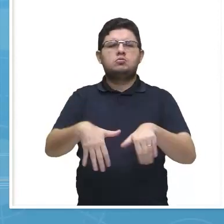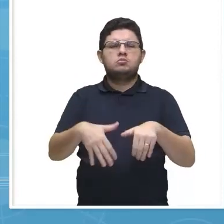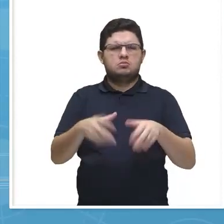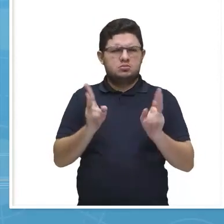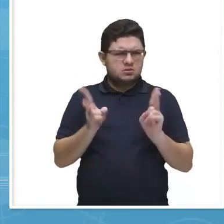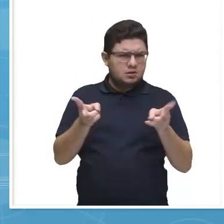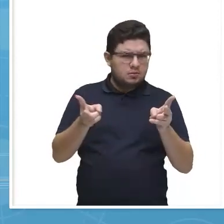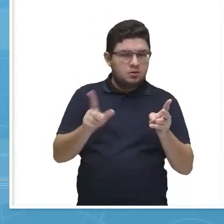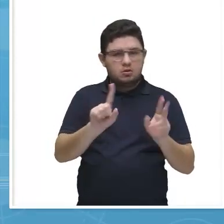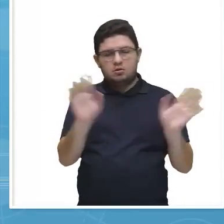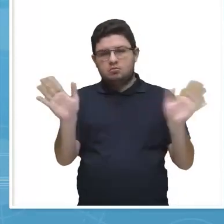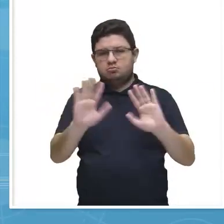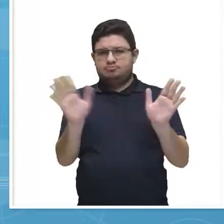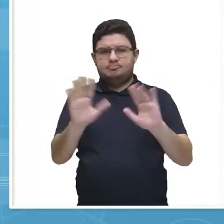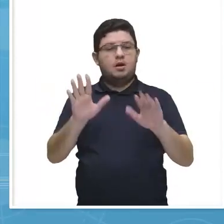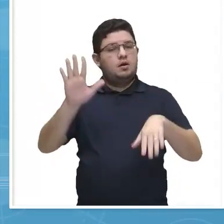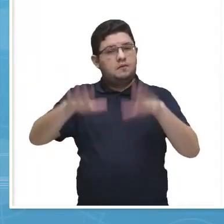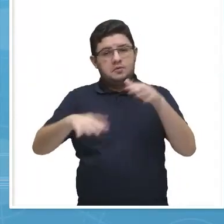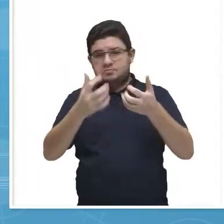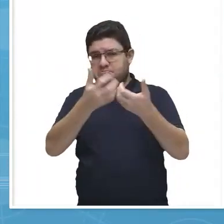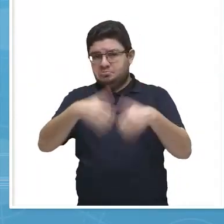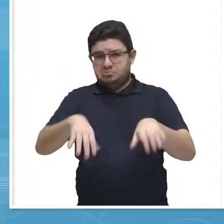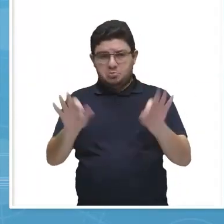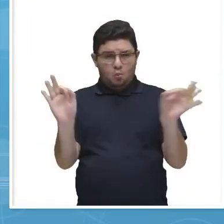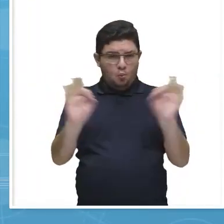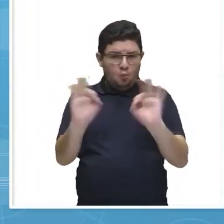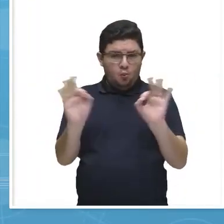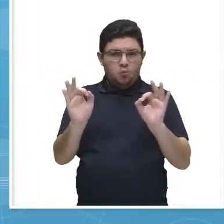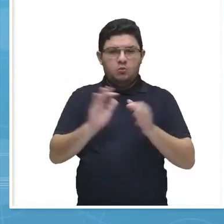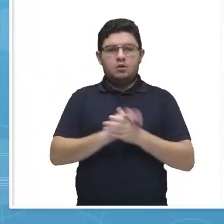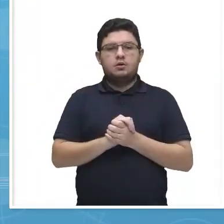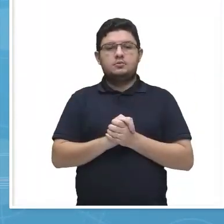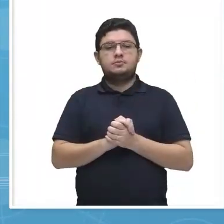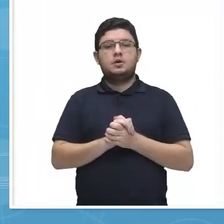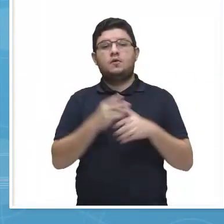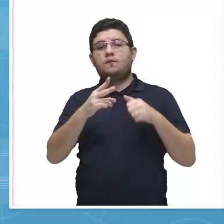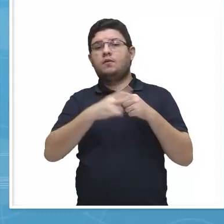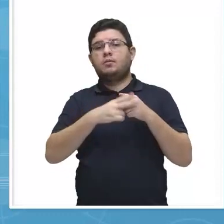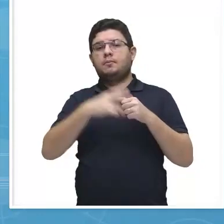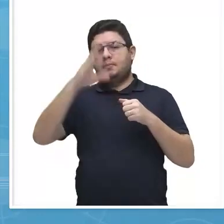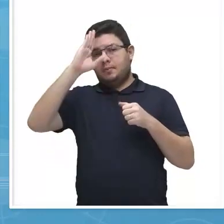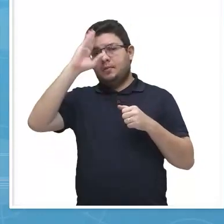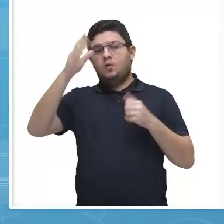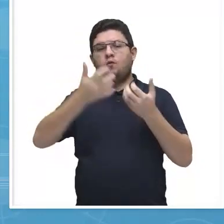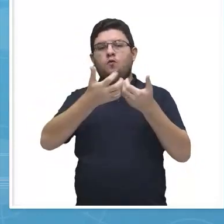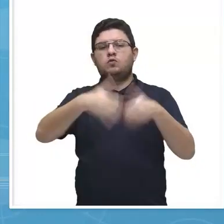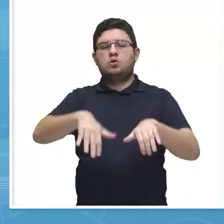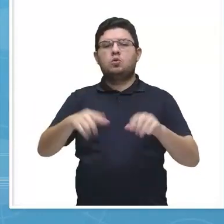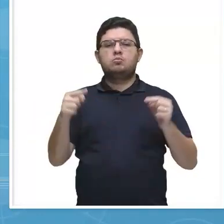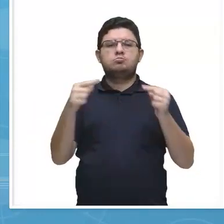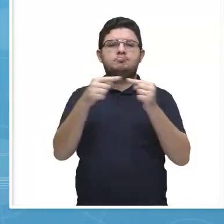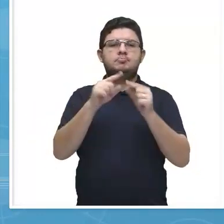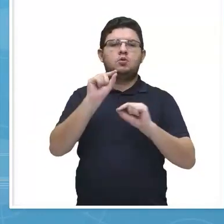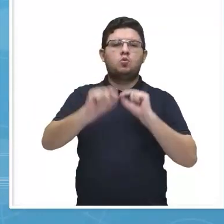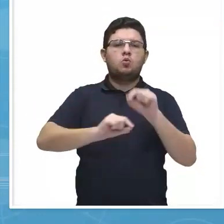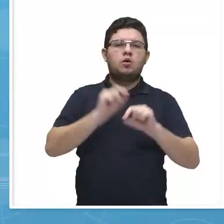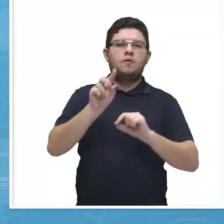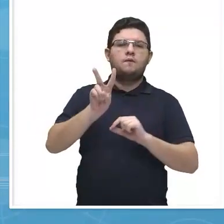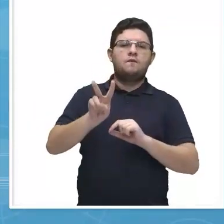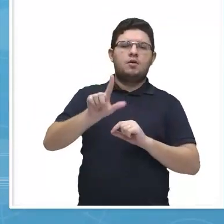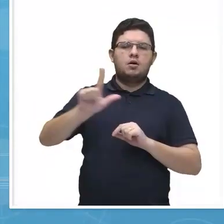sempre? Não necessariamente. Os principais verbos que costumam funcionar como verbo de ligação ou verbo